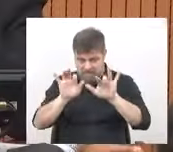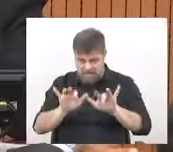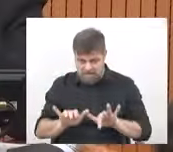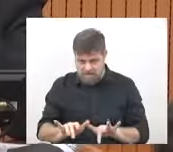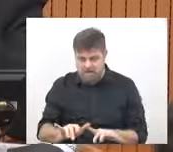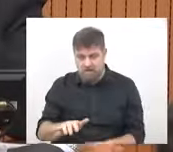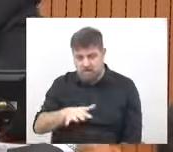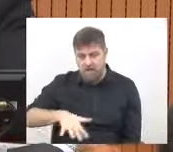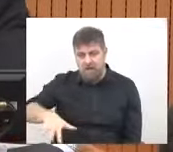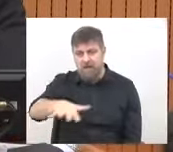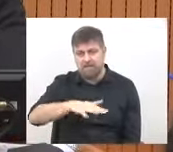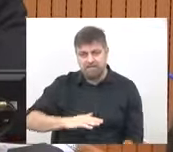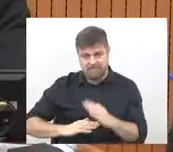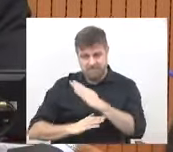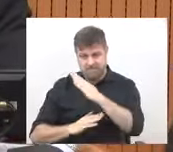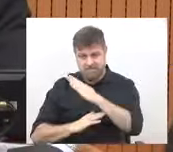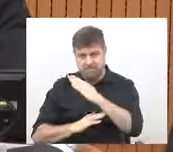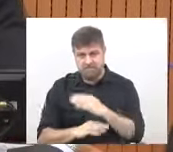Campinas.